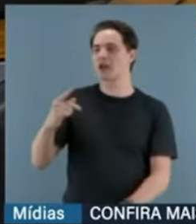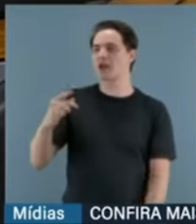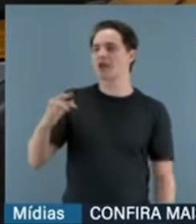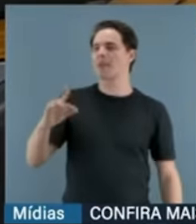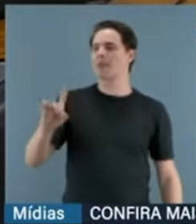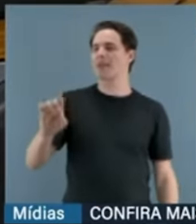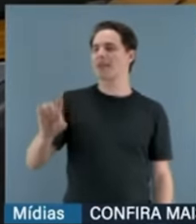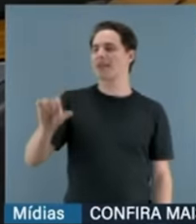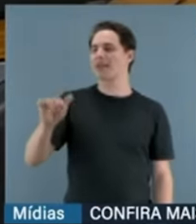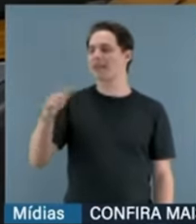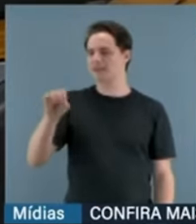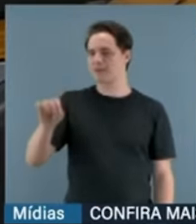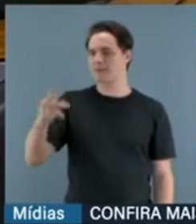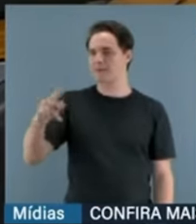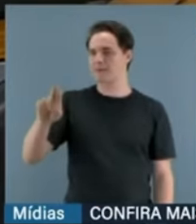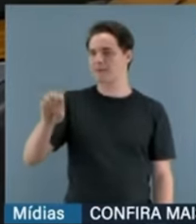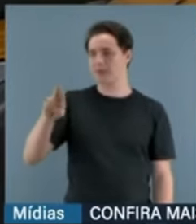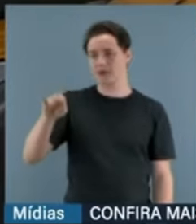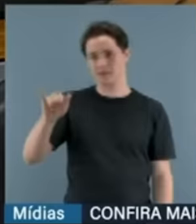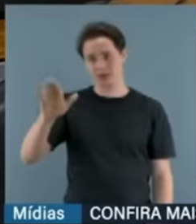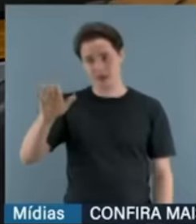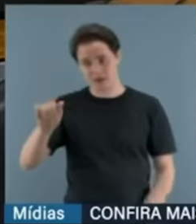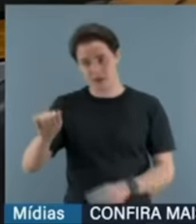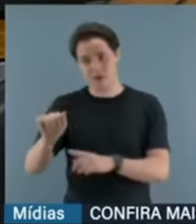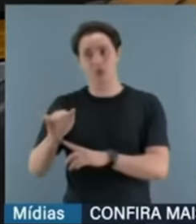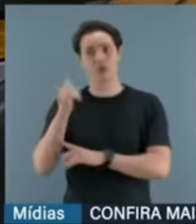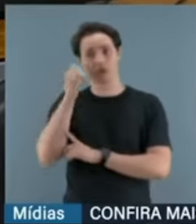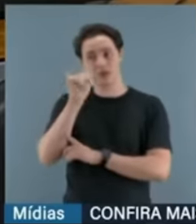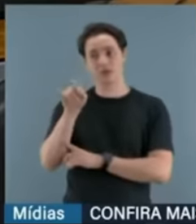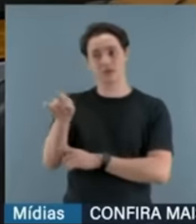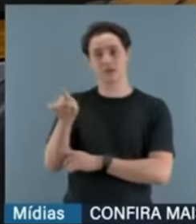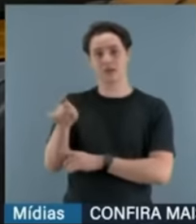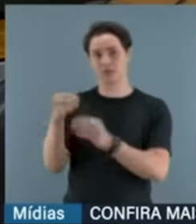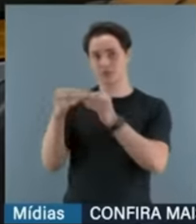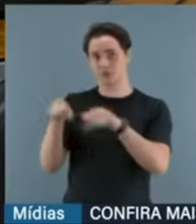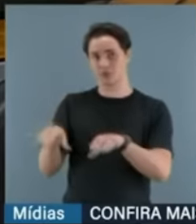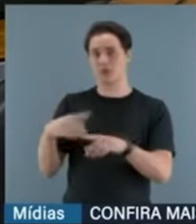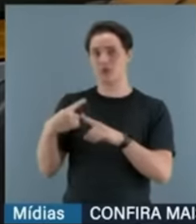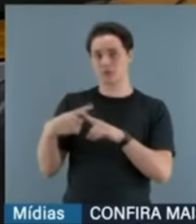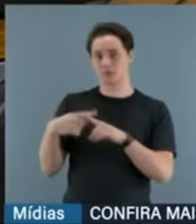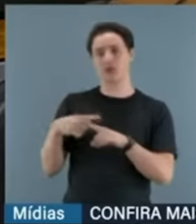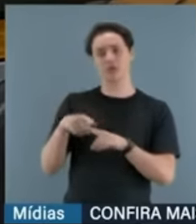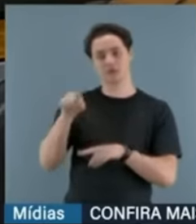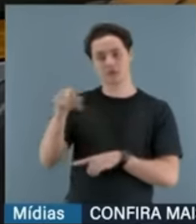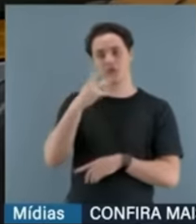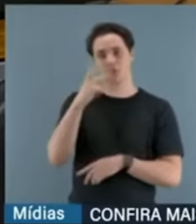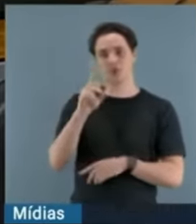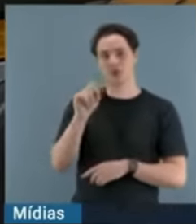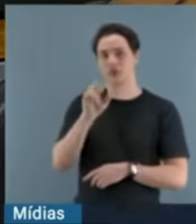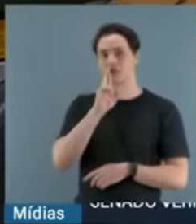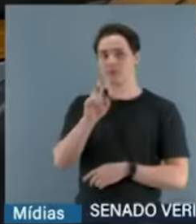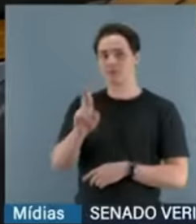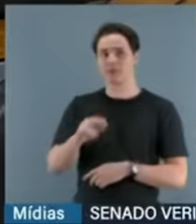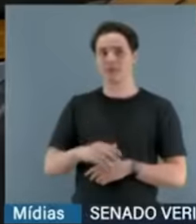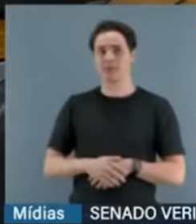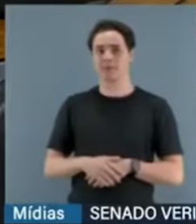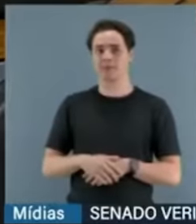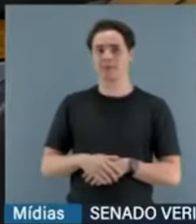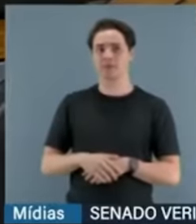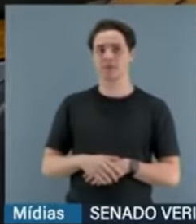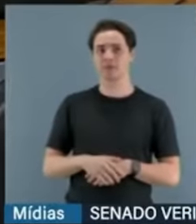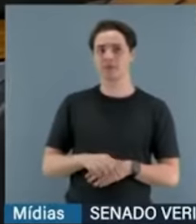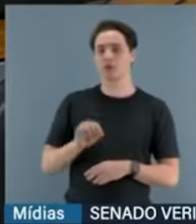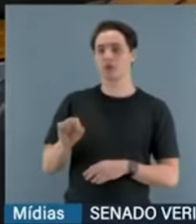muita gente pagando. Divide, o senhor falou que, o senhor ia responder, achei muito bom, doutor, na medida